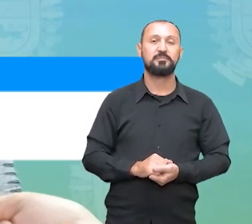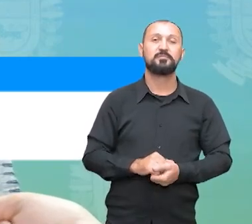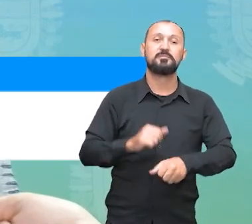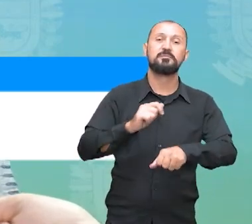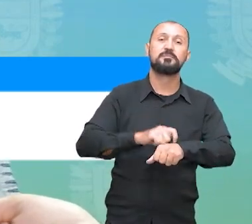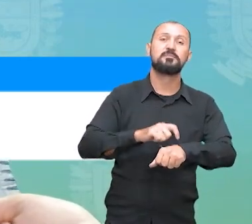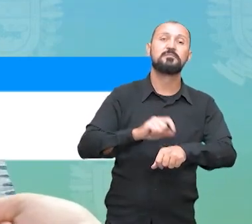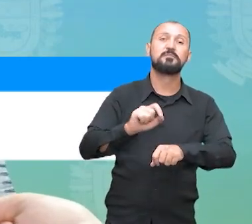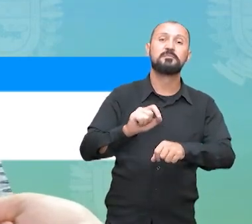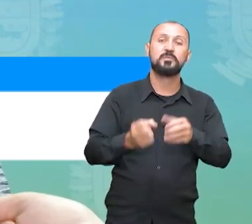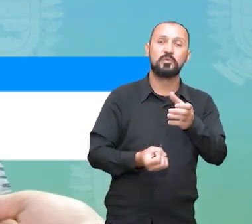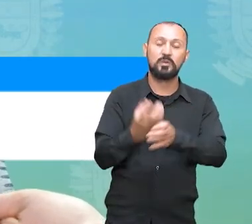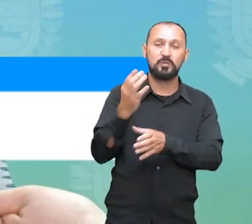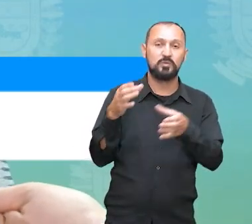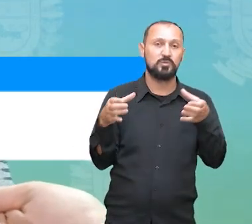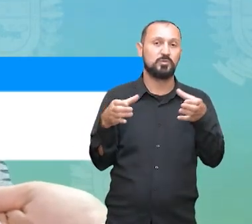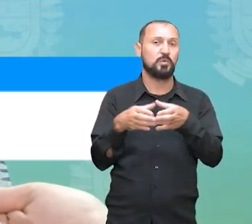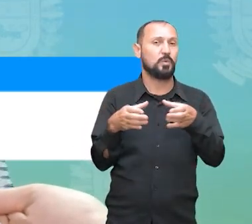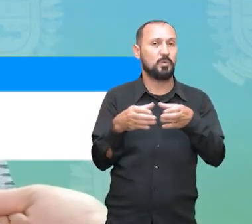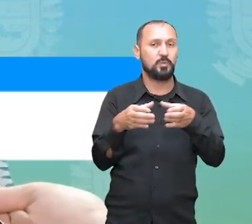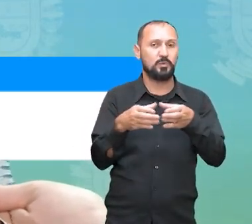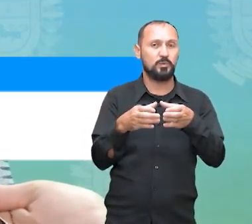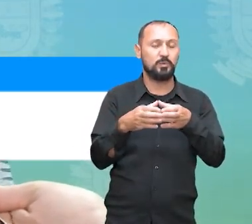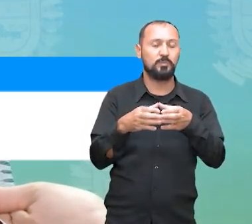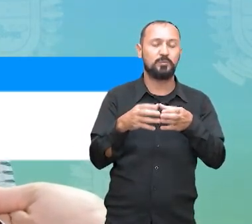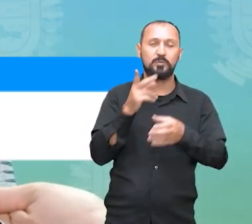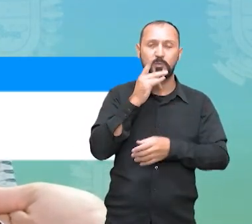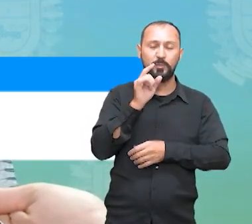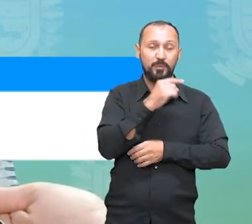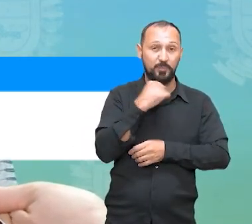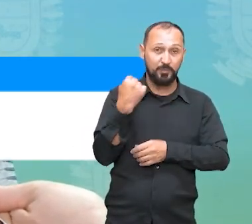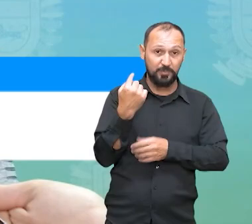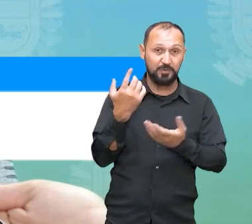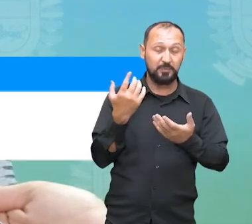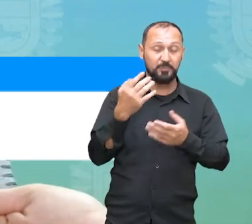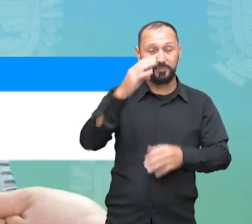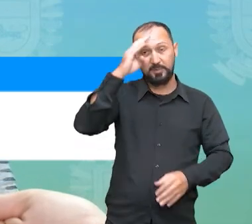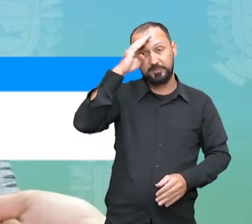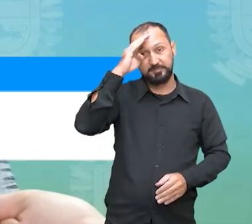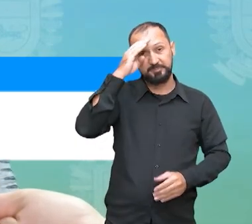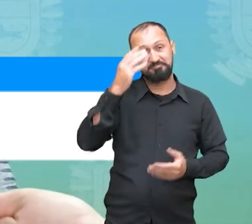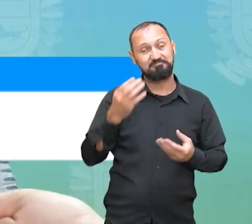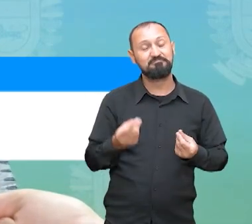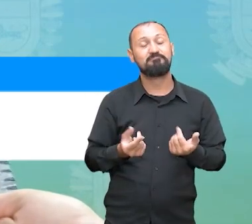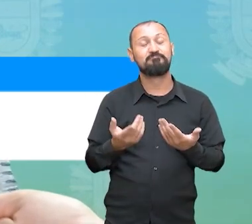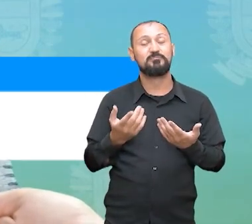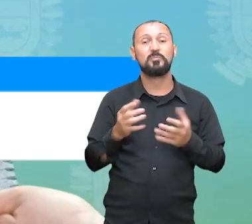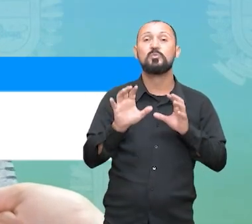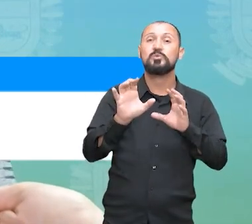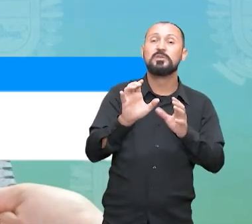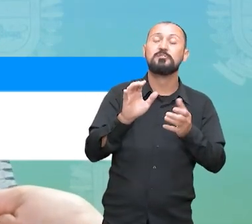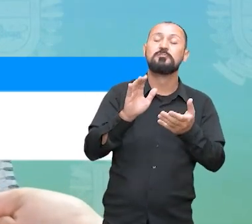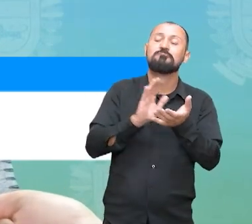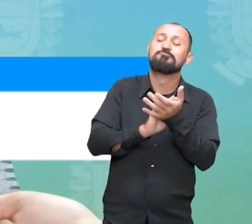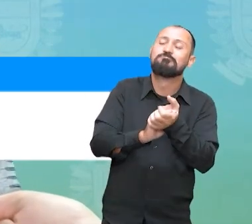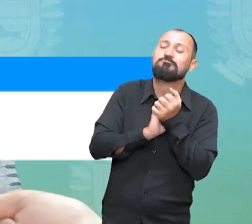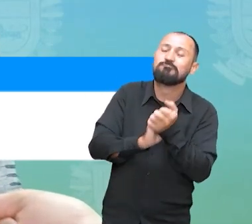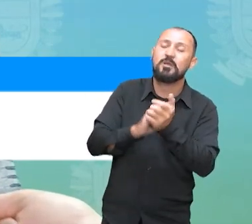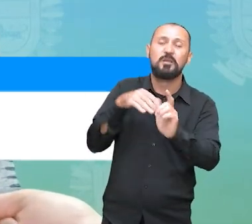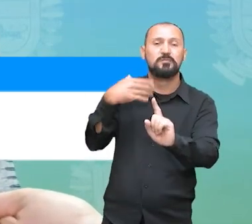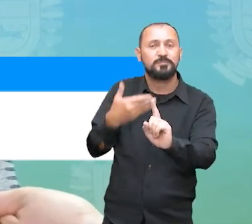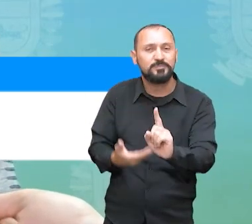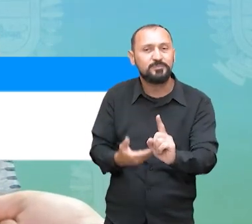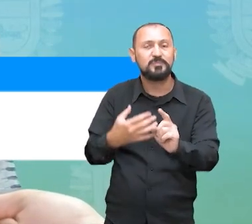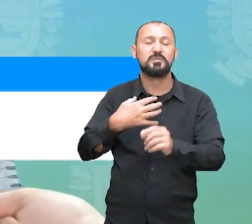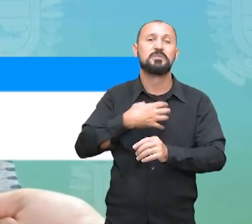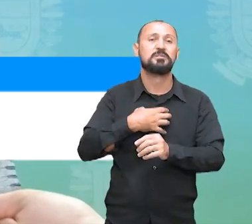essa campanha é uma campanha criada pelo nosso grupo, né, após o falecimento do nosso pai, do Cabo Almir, que foi uma forma de homenageá-lo.